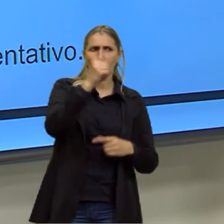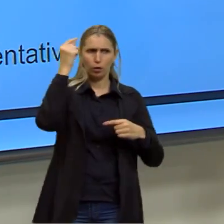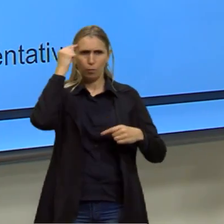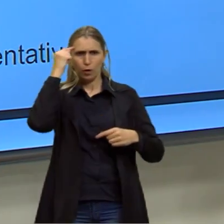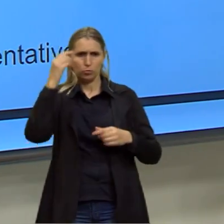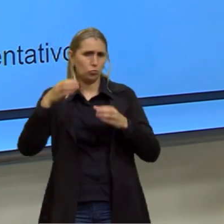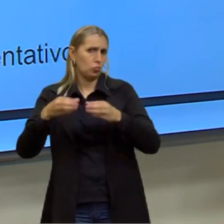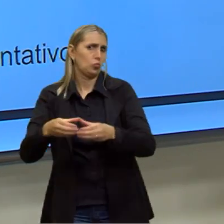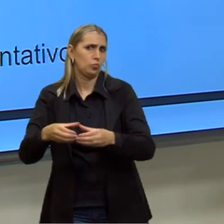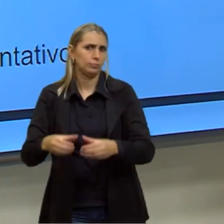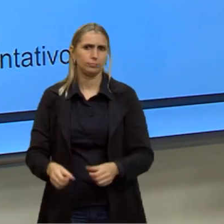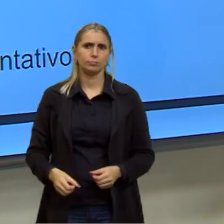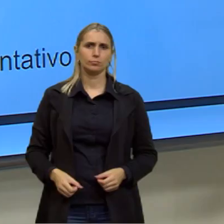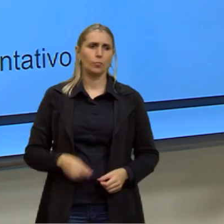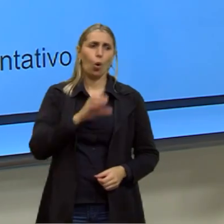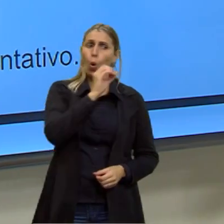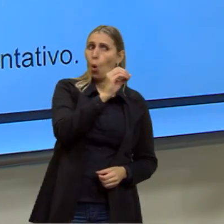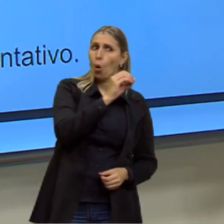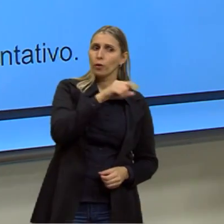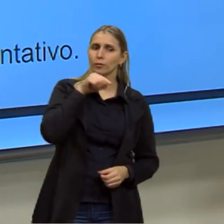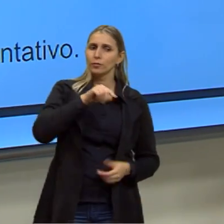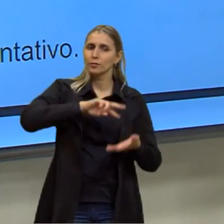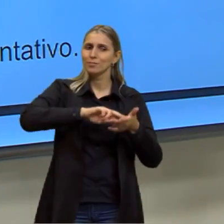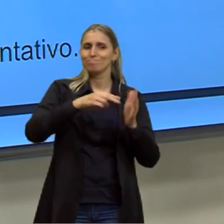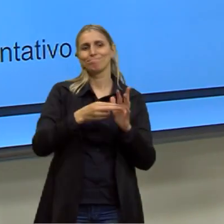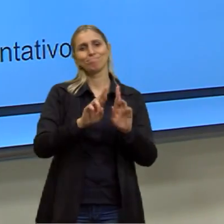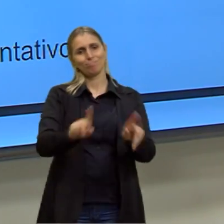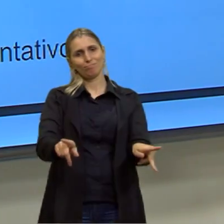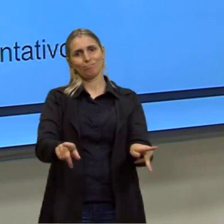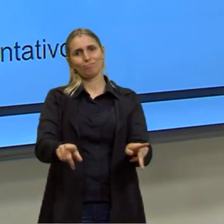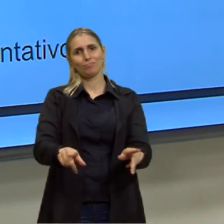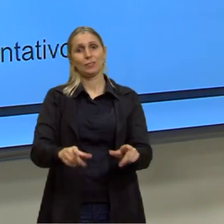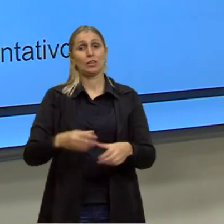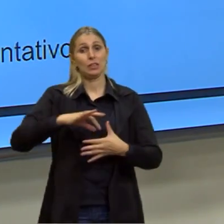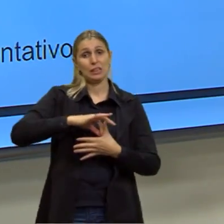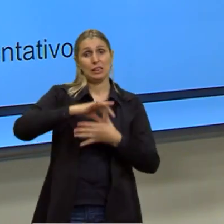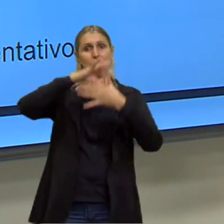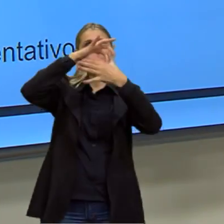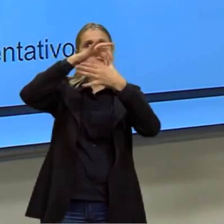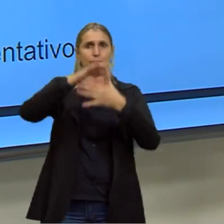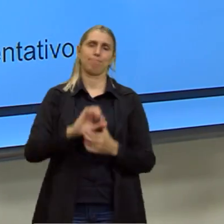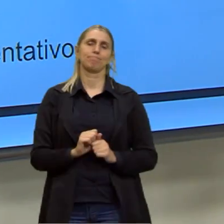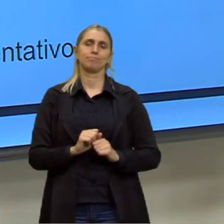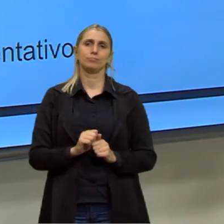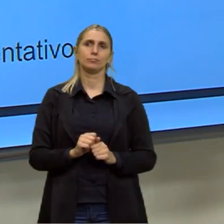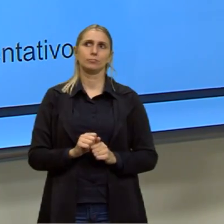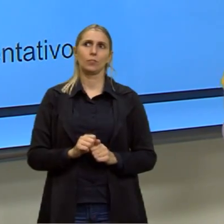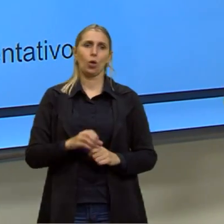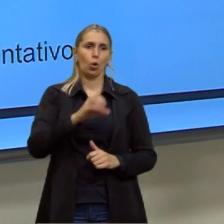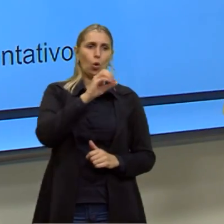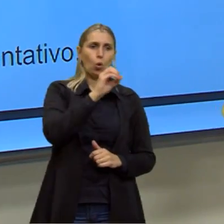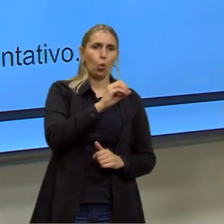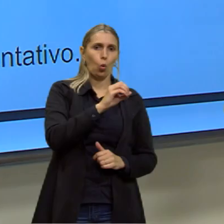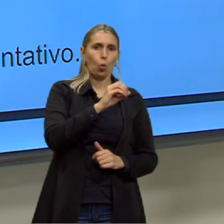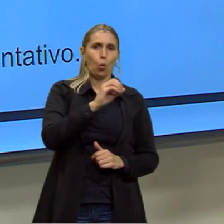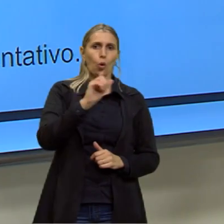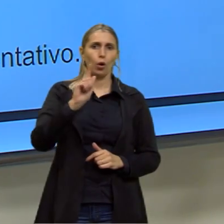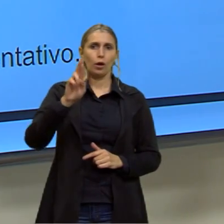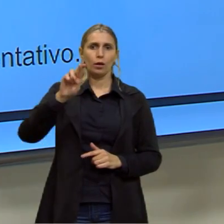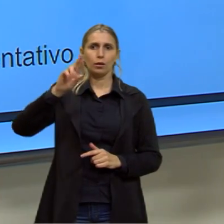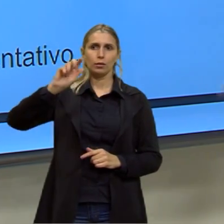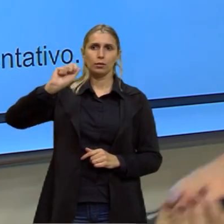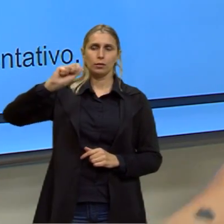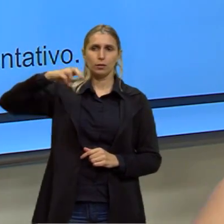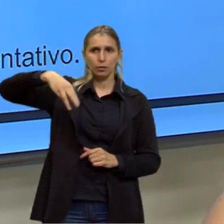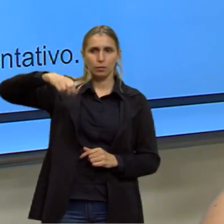grupo o cabeça ali vai dar um significado de líder tá o grama e a grama